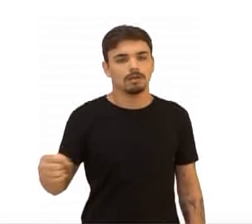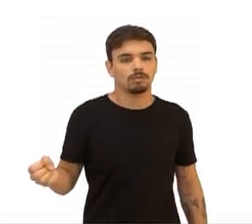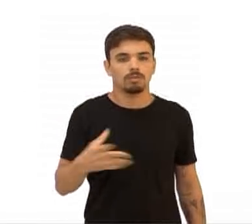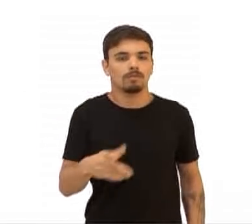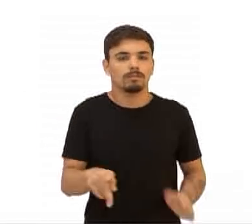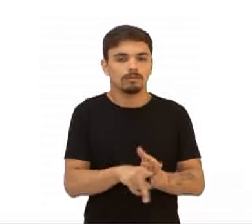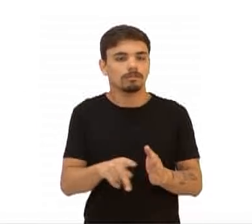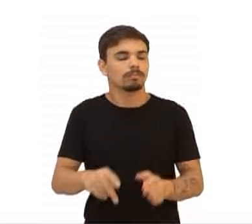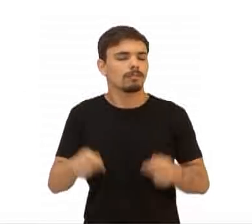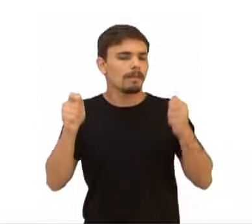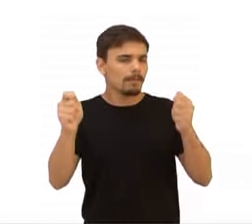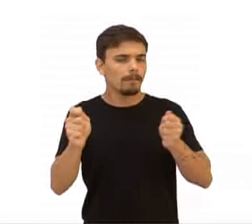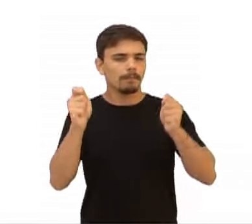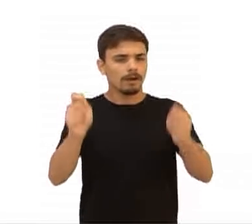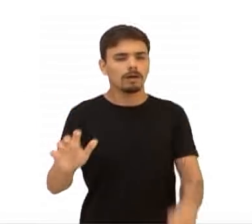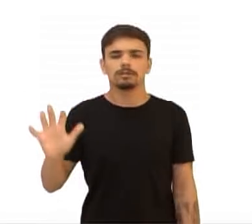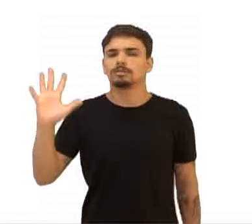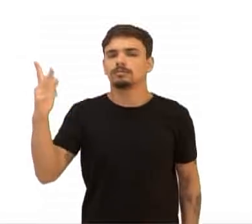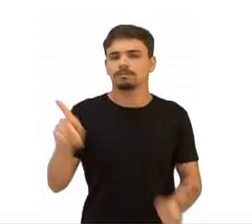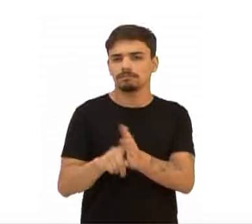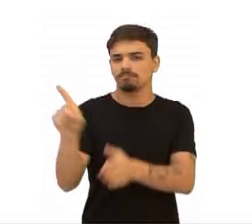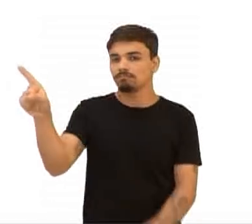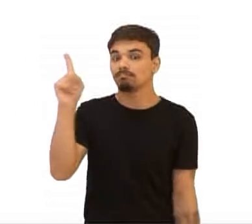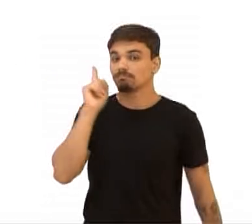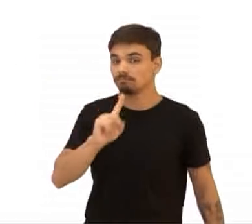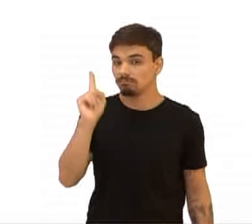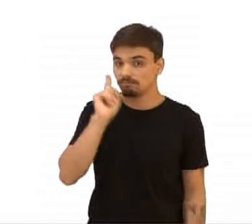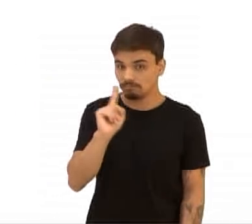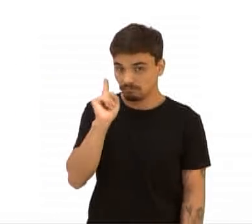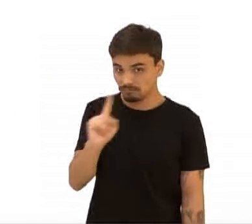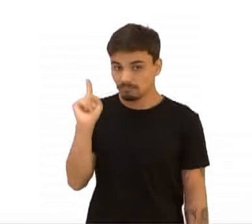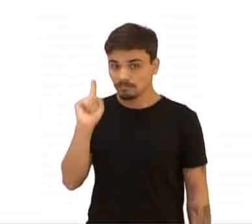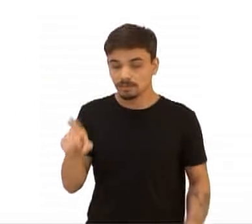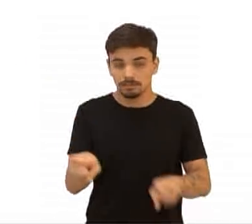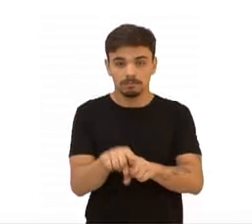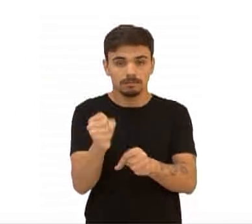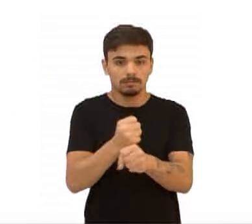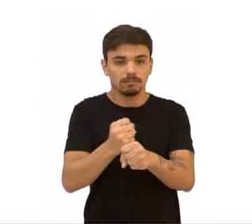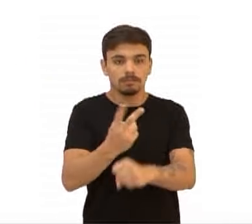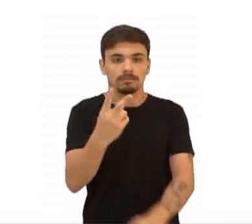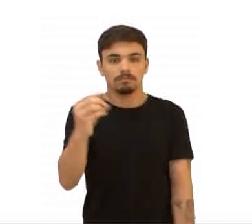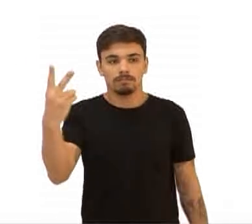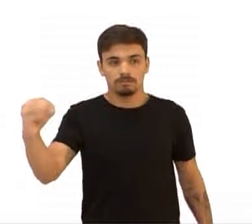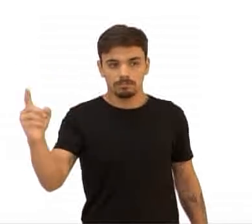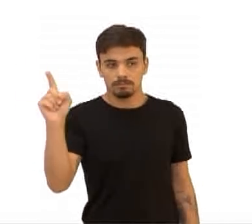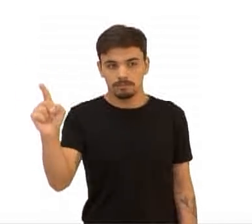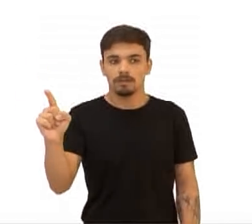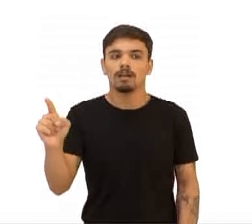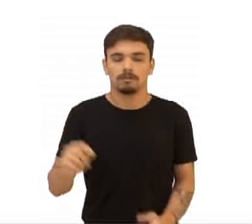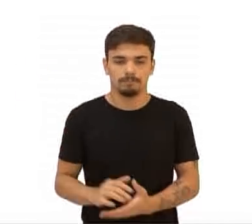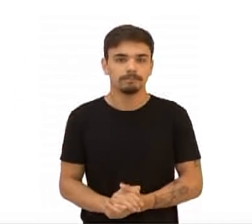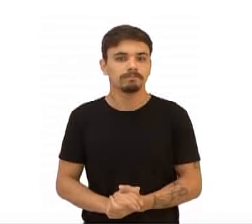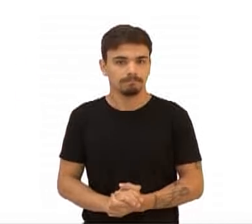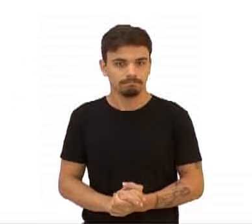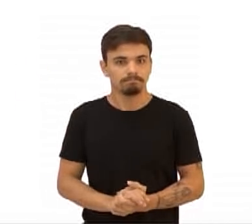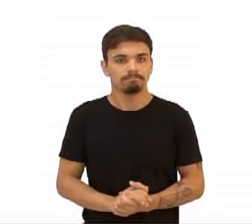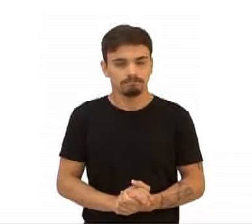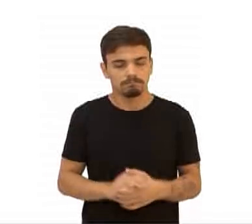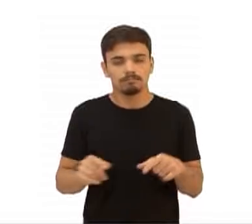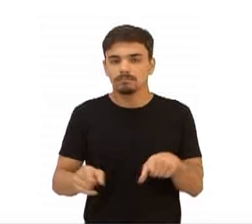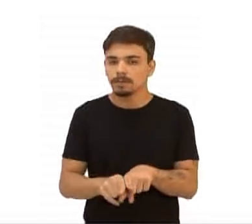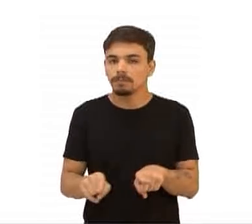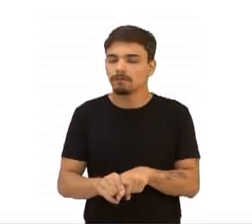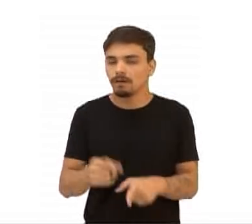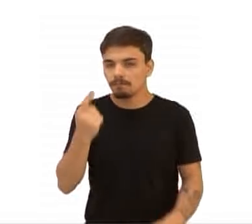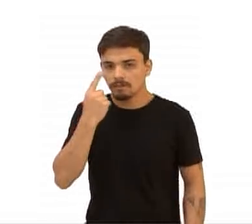de protestos que ocorreram nos Estados Unidos, né, no ano de 2020. E a gente vai ver